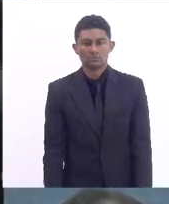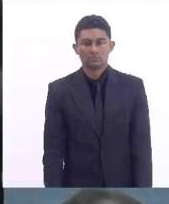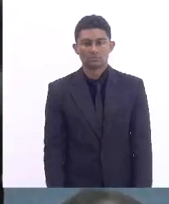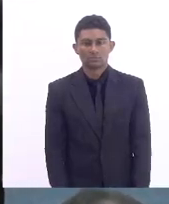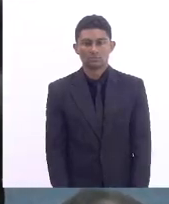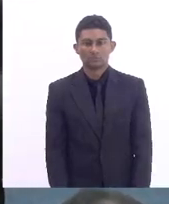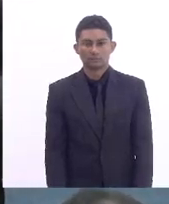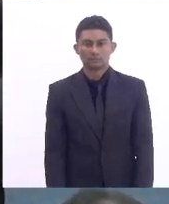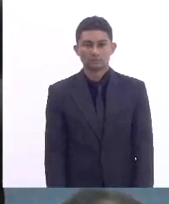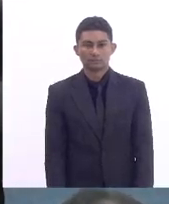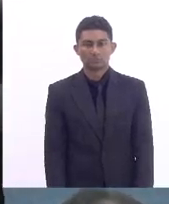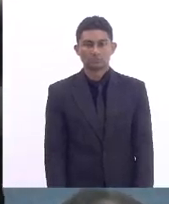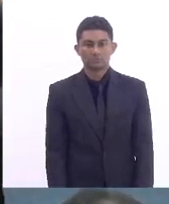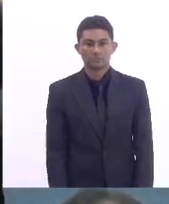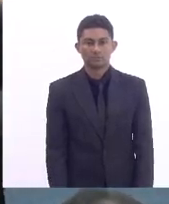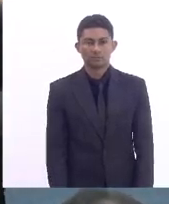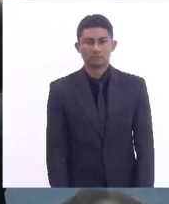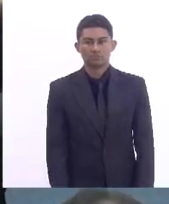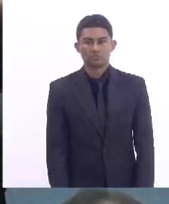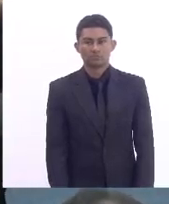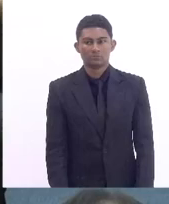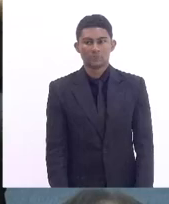E aí